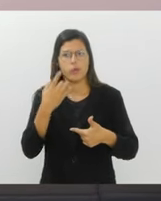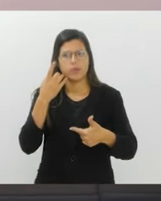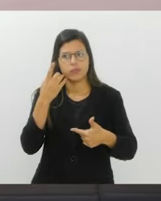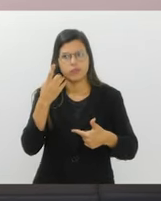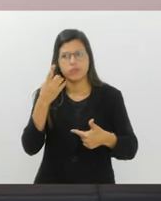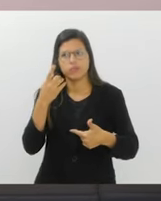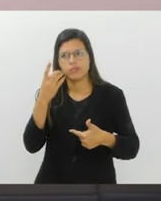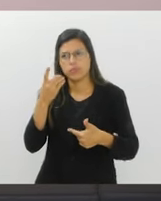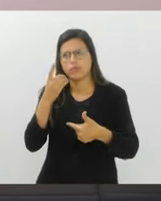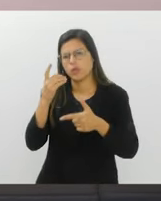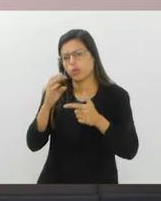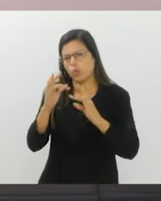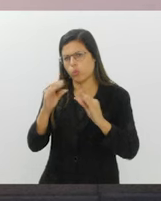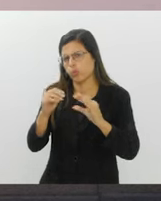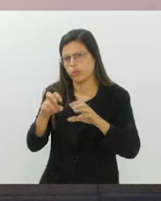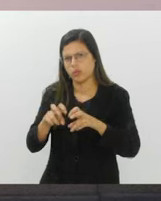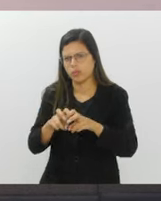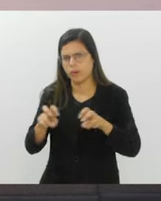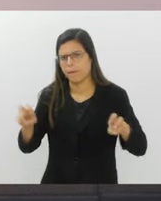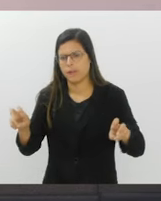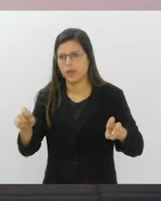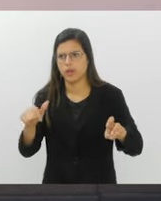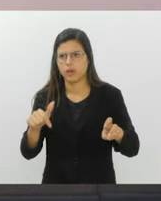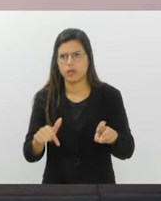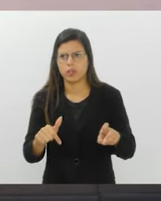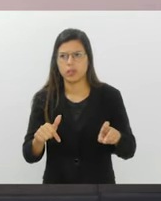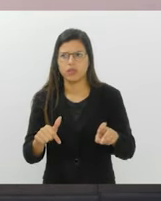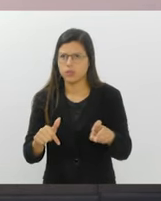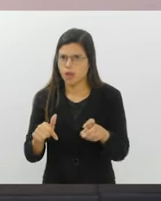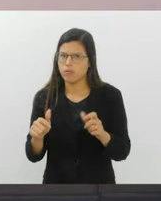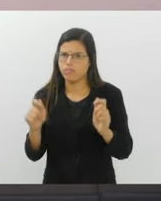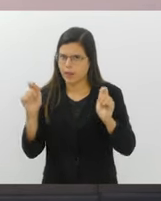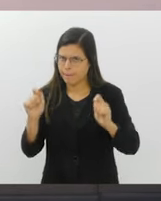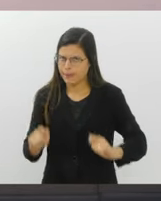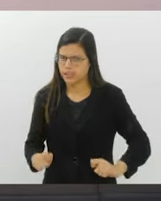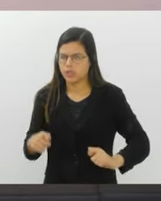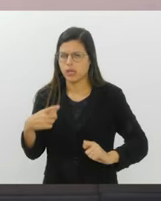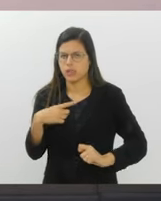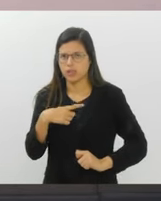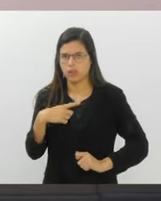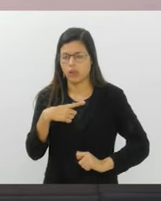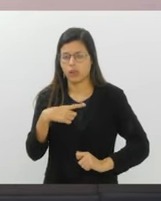que estão aqui à mesa absolutamente competentes para tal,